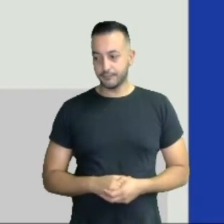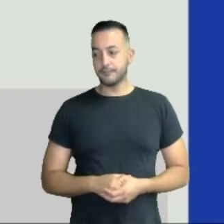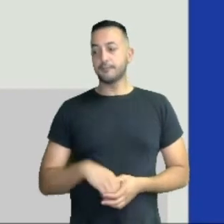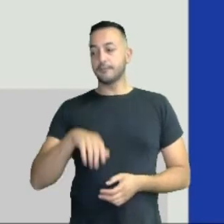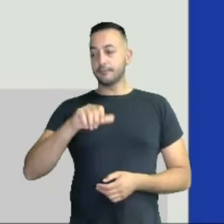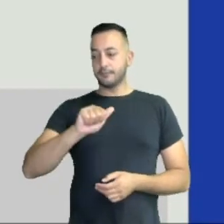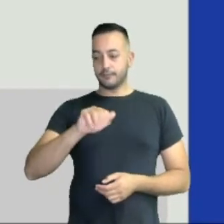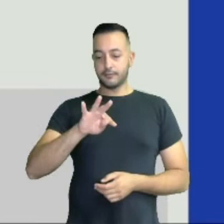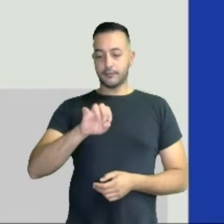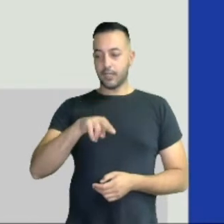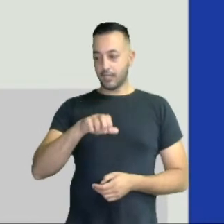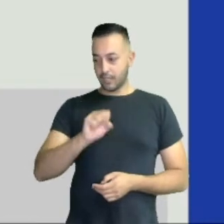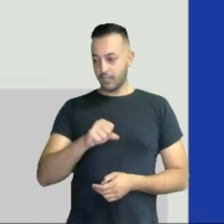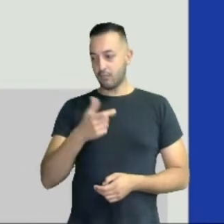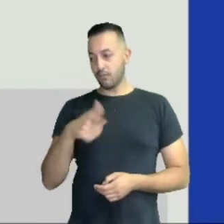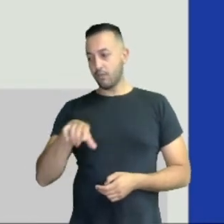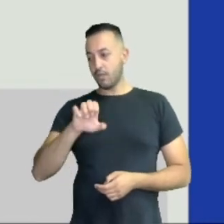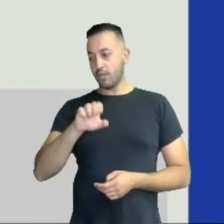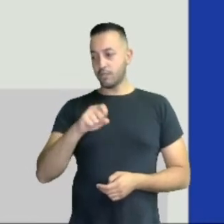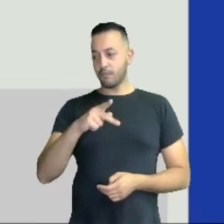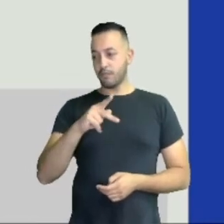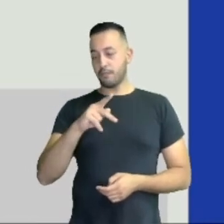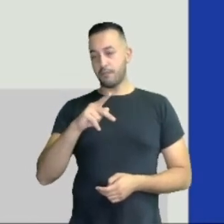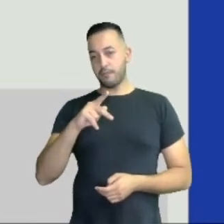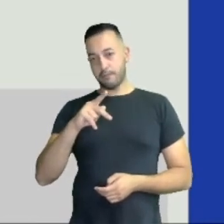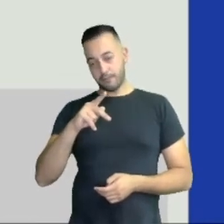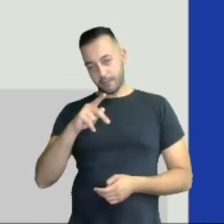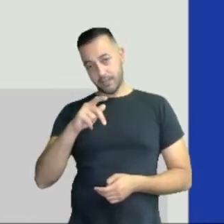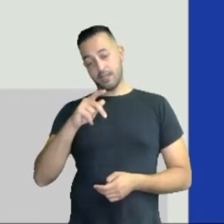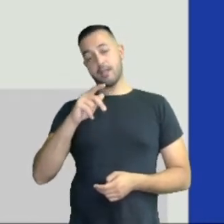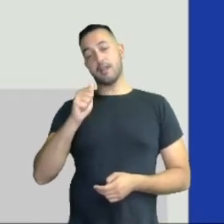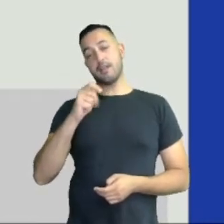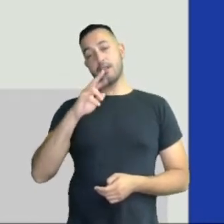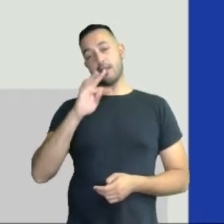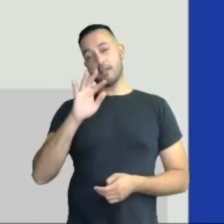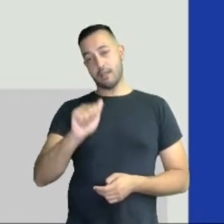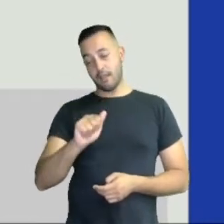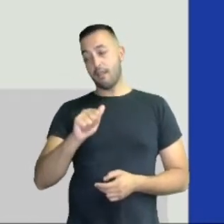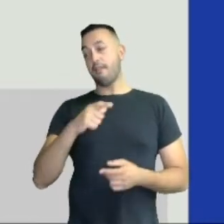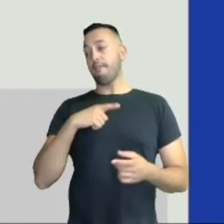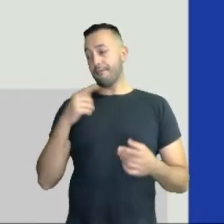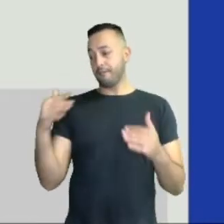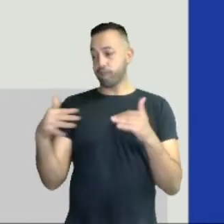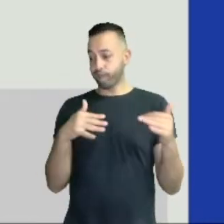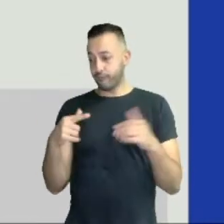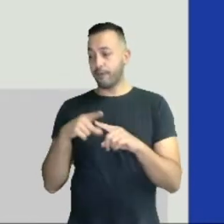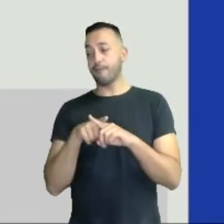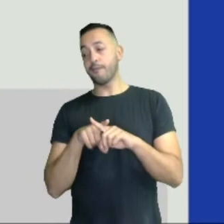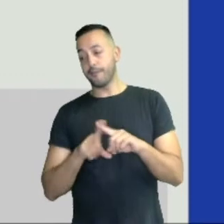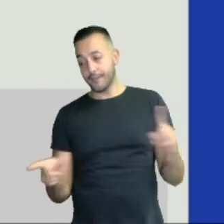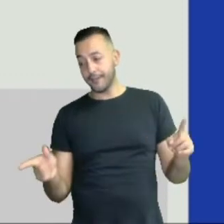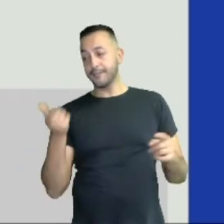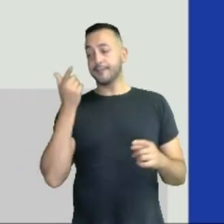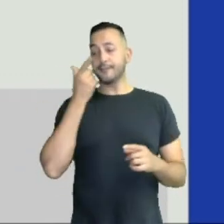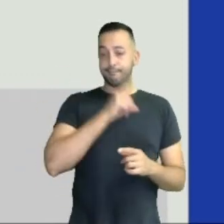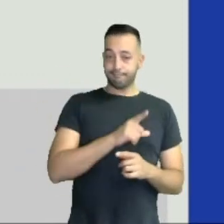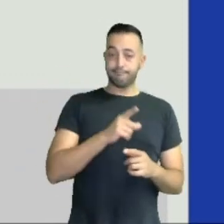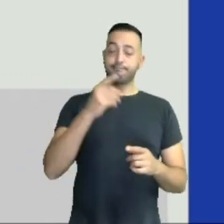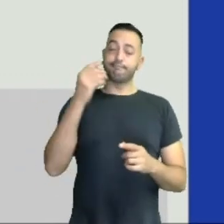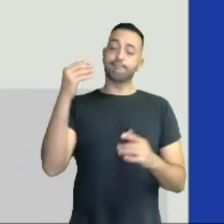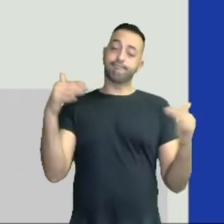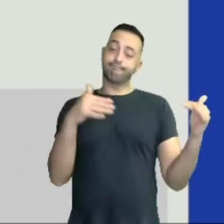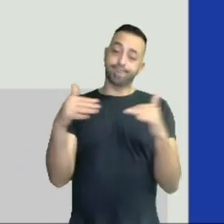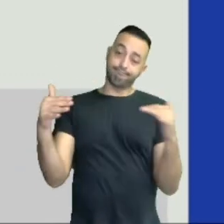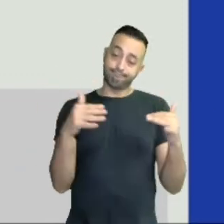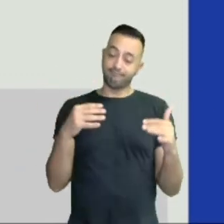Atenas e Esparta, cada um em seu momento, conquistaram a hegemonia do mundo grego, mas a rivalidade entre elas levou a um enfraquecimento mútuo